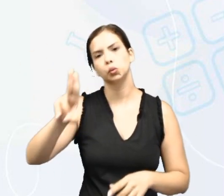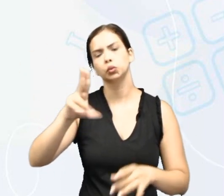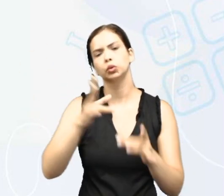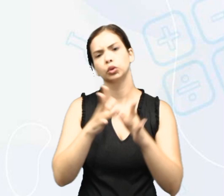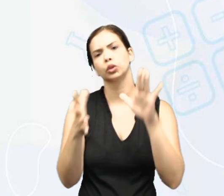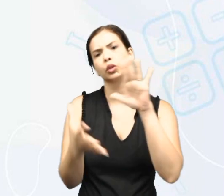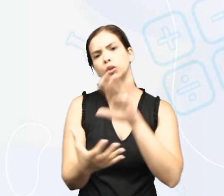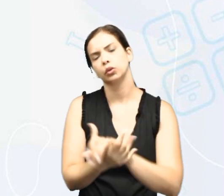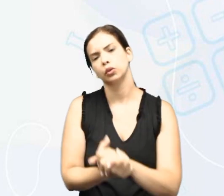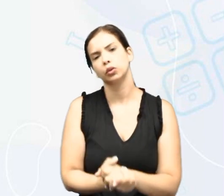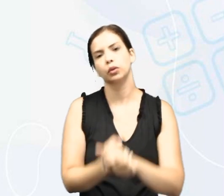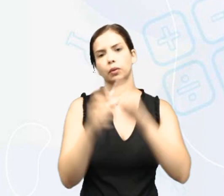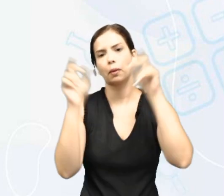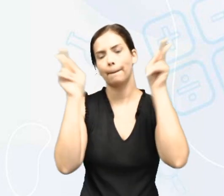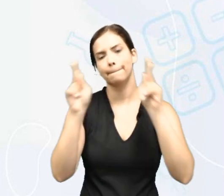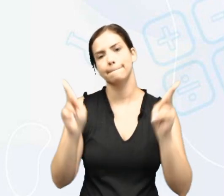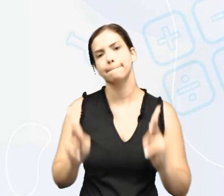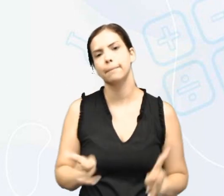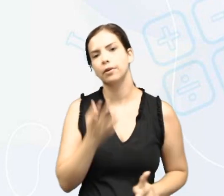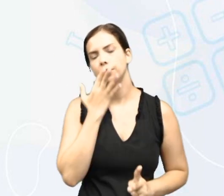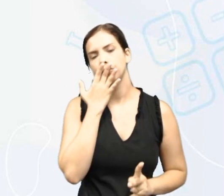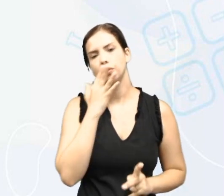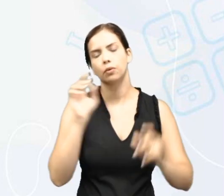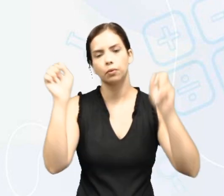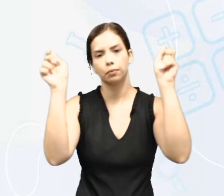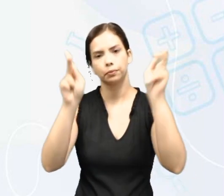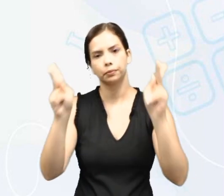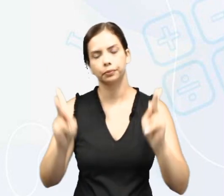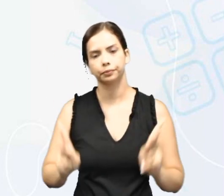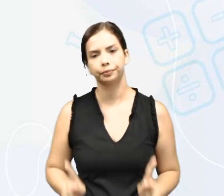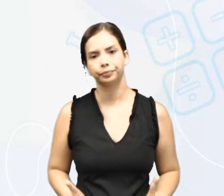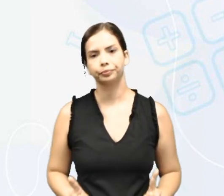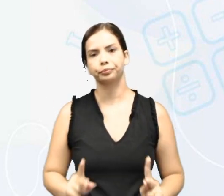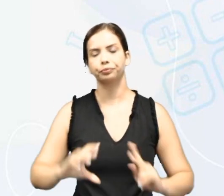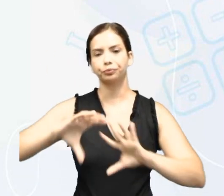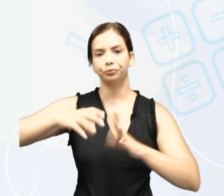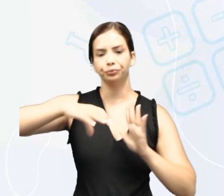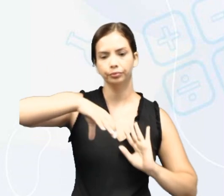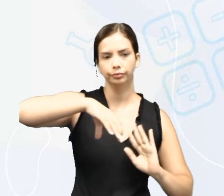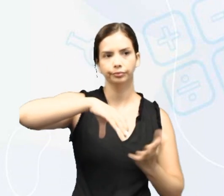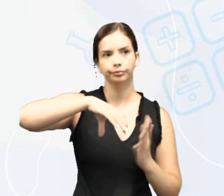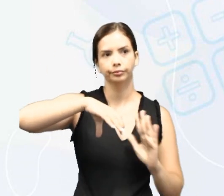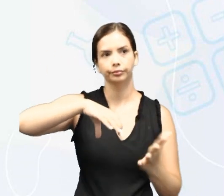significa os anjos, significa a paz, seria a cor da paz, né, para o Ocidente.